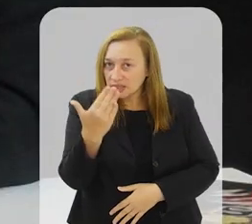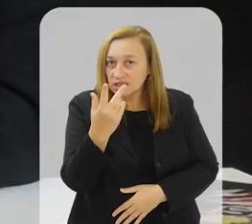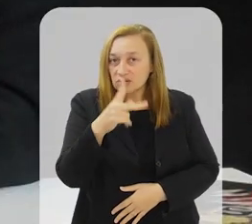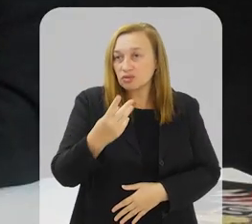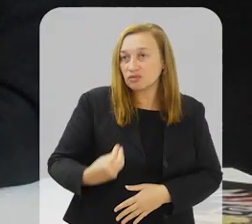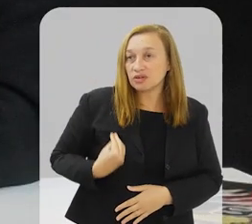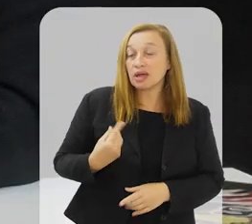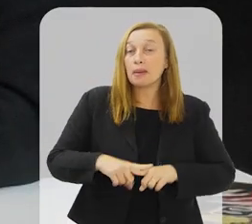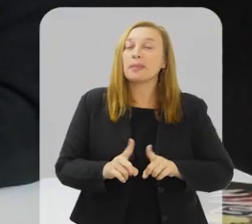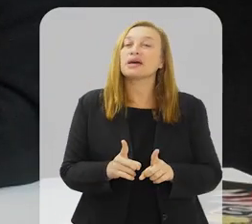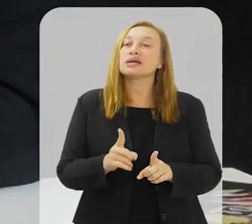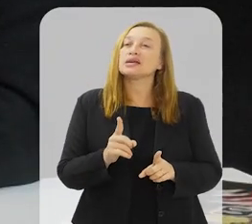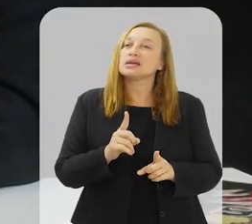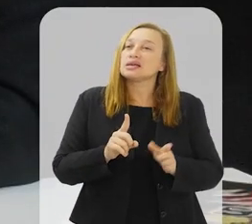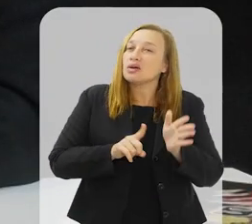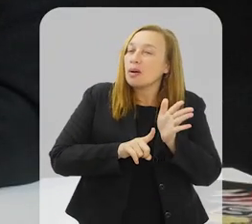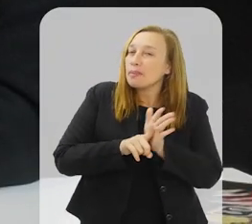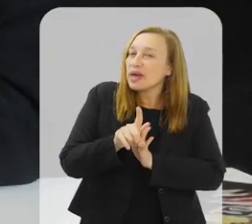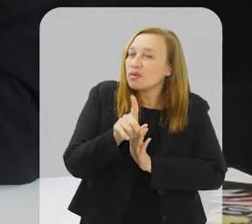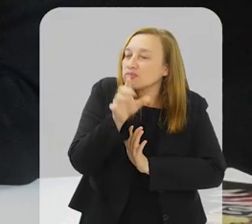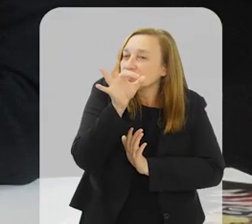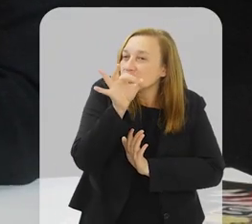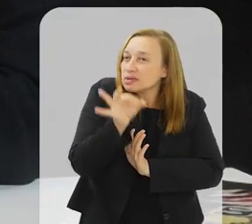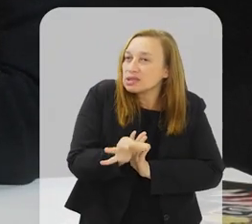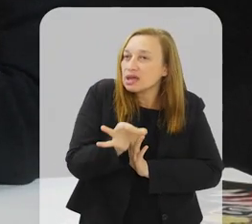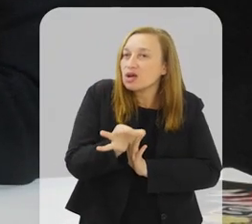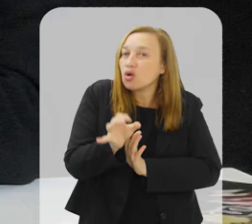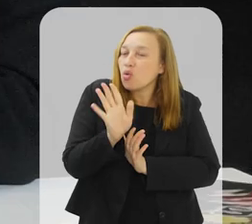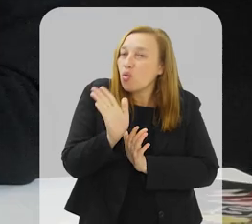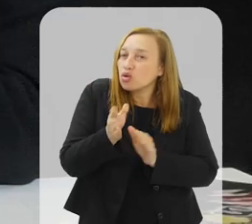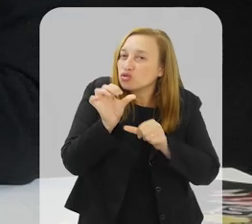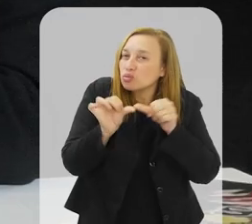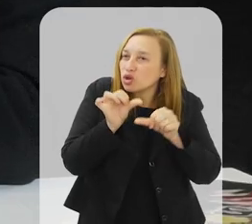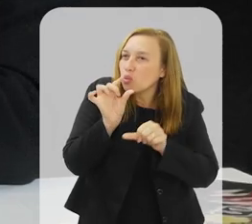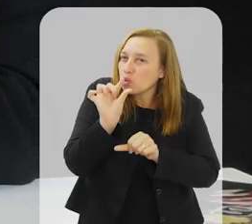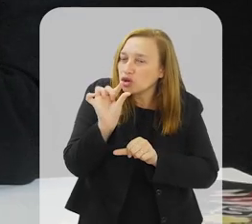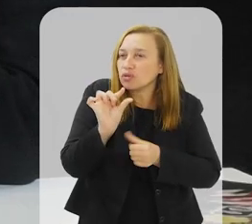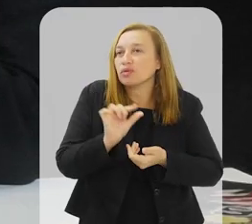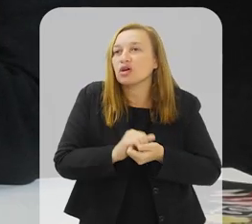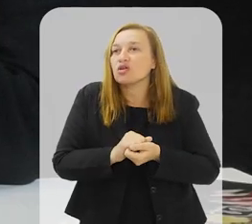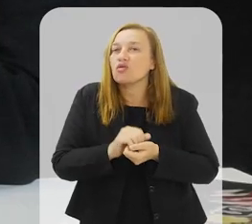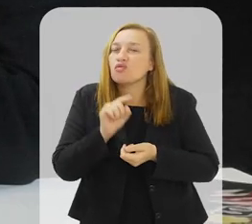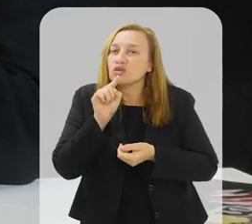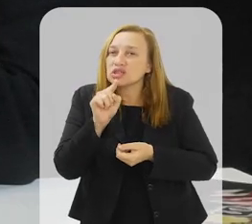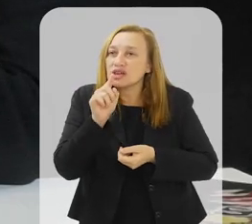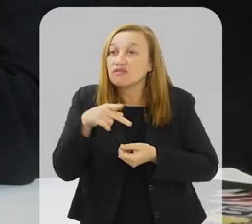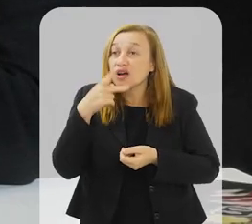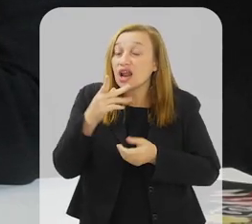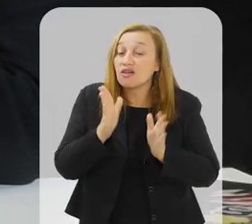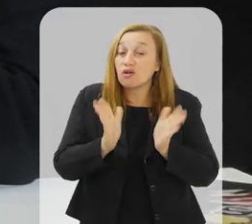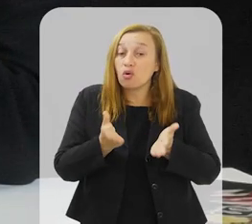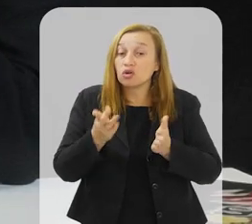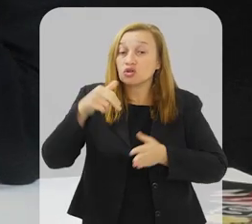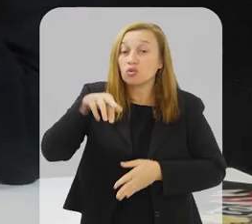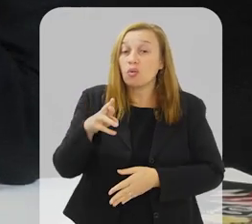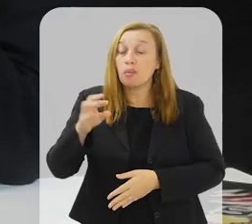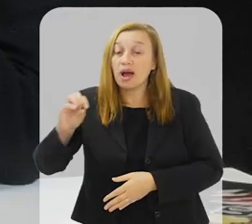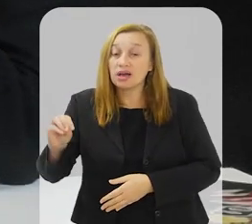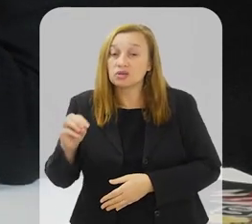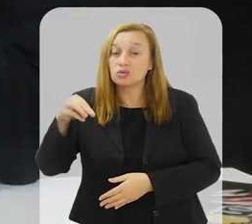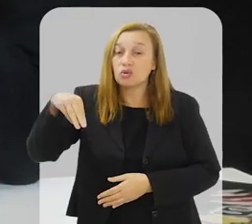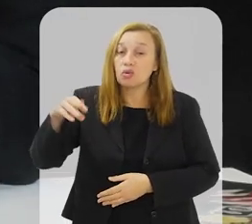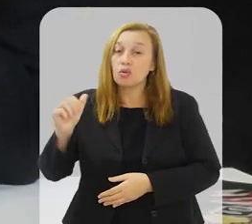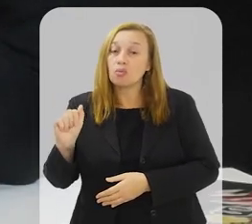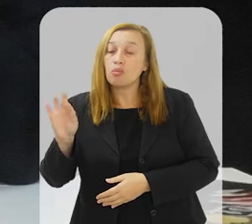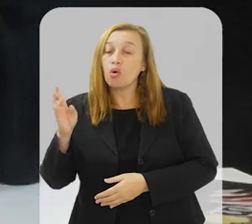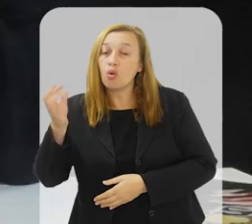vez te agradeço muito a presença Mas eu sempre tenho uma pergunta chave que hoje eu vou até mudar um pouco uhum o que você diria hoje